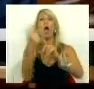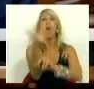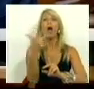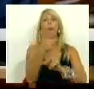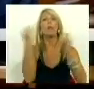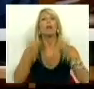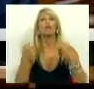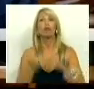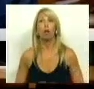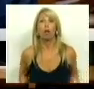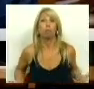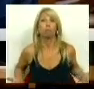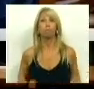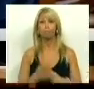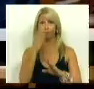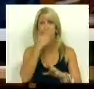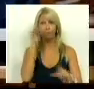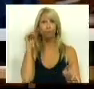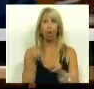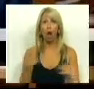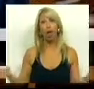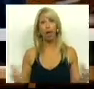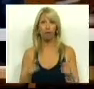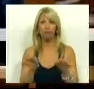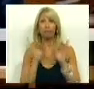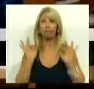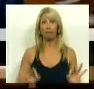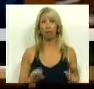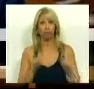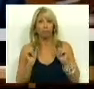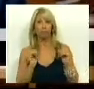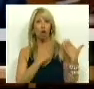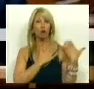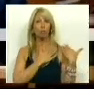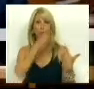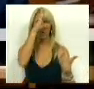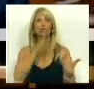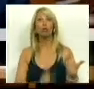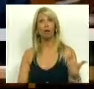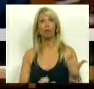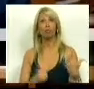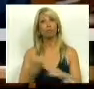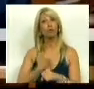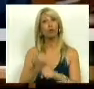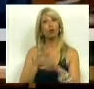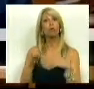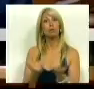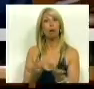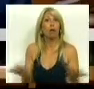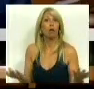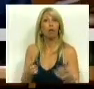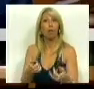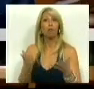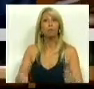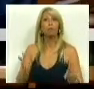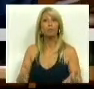da refundação significa a responsabilização do Estado das suas funções sociais, então ela não é necessária,